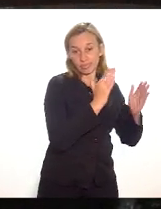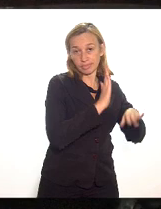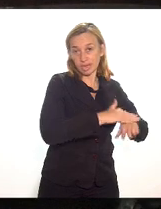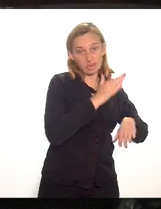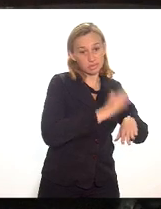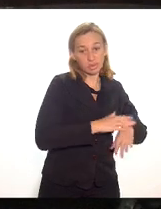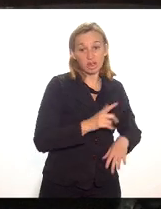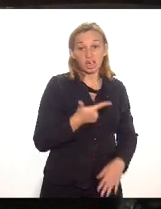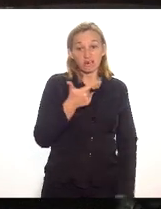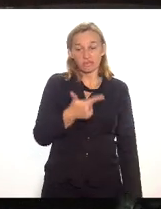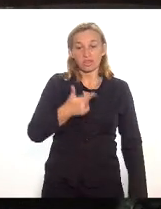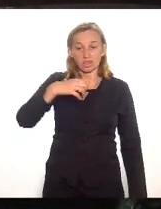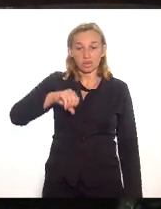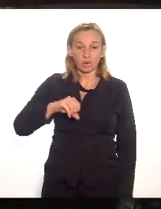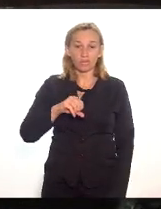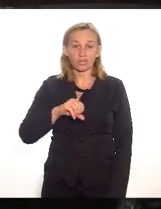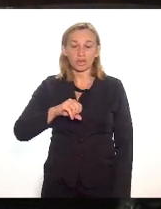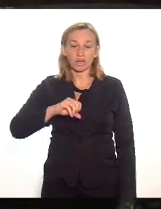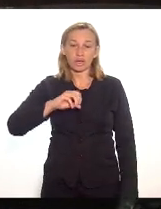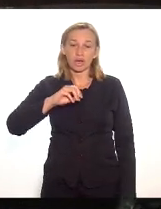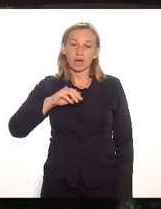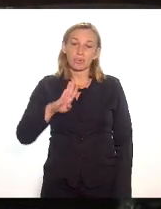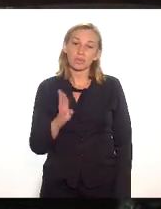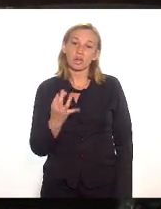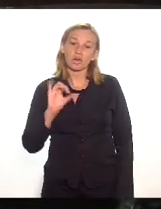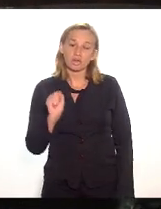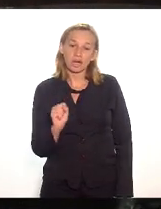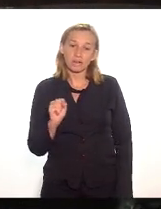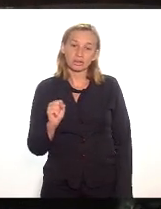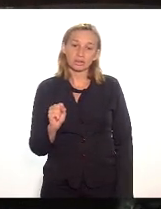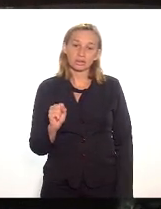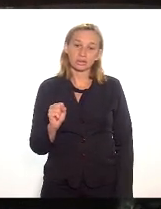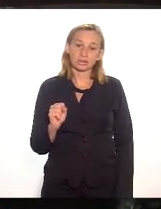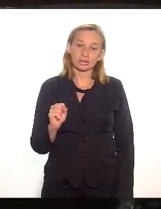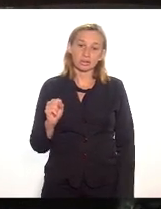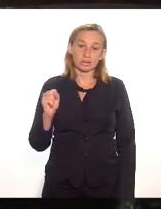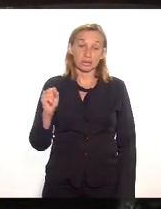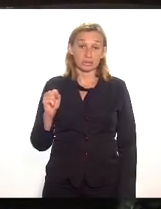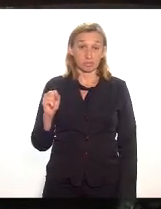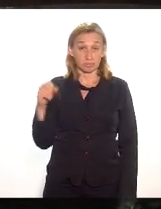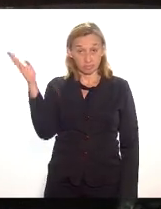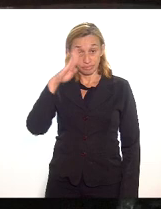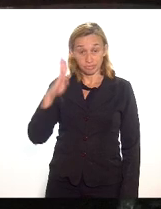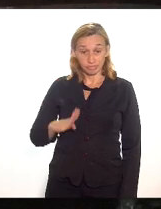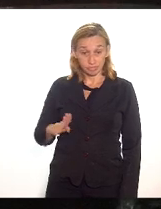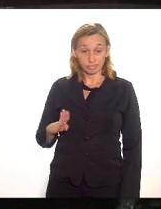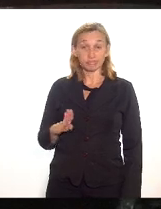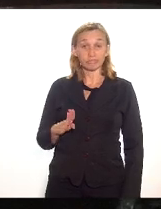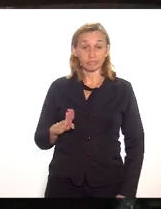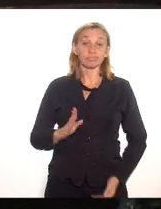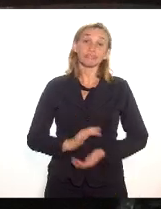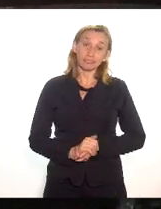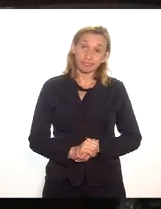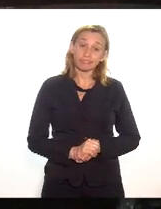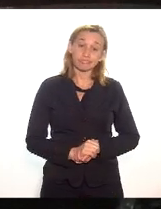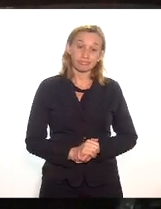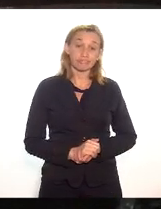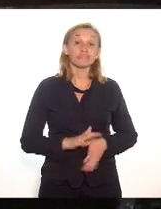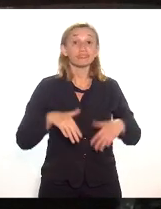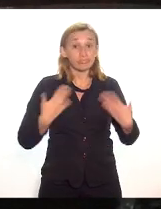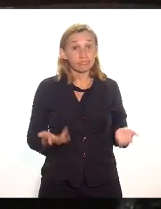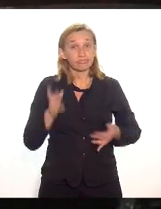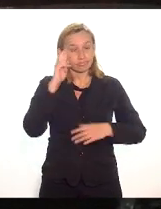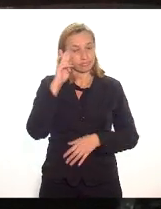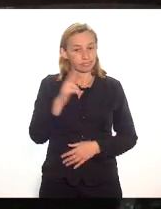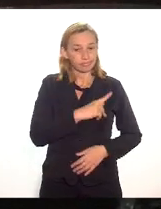29 bilionários brasileiros na lista da Forbes. Então, senhor presidente,